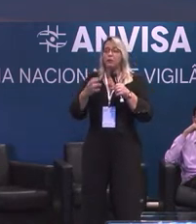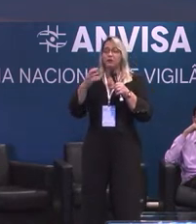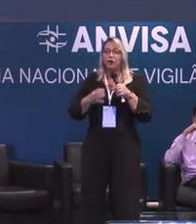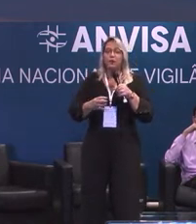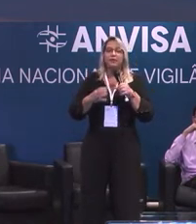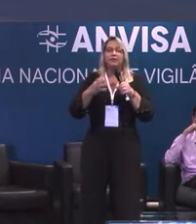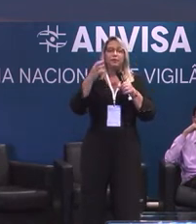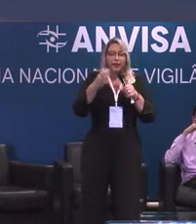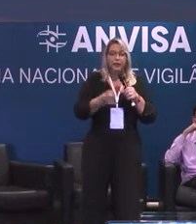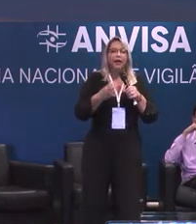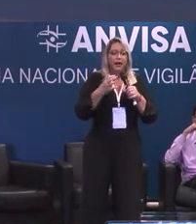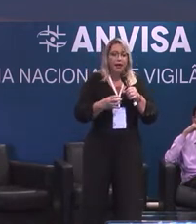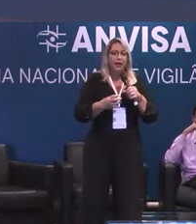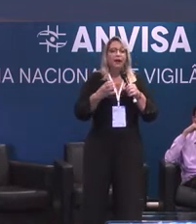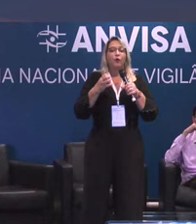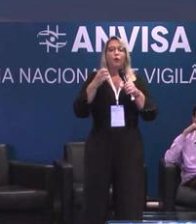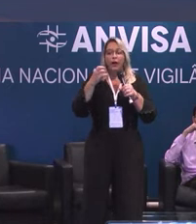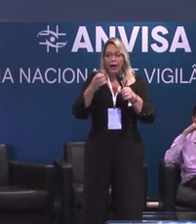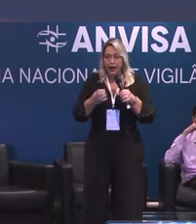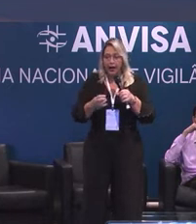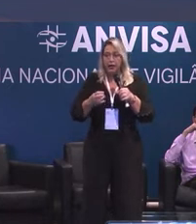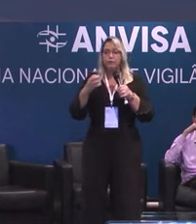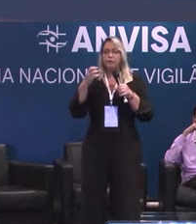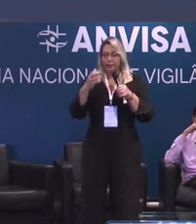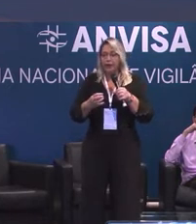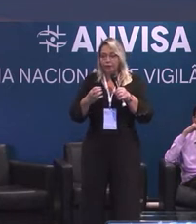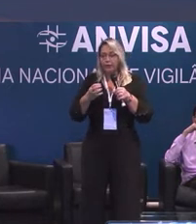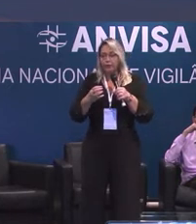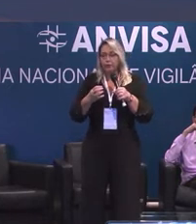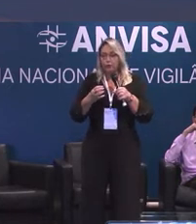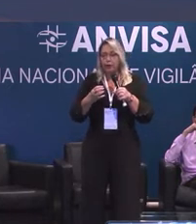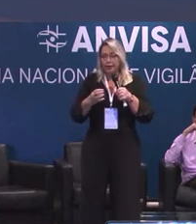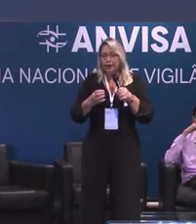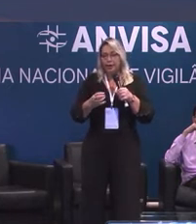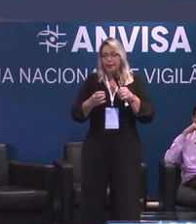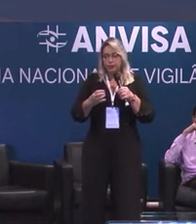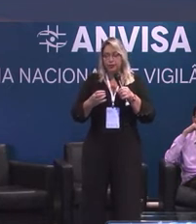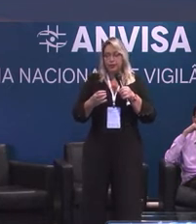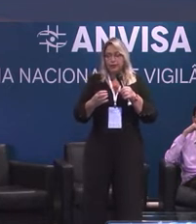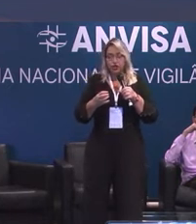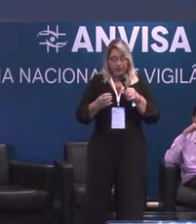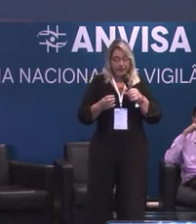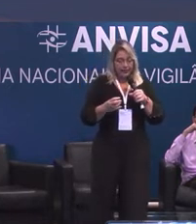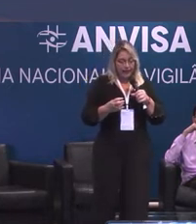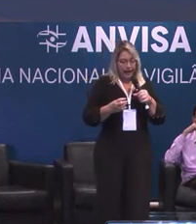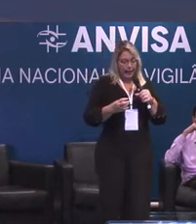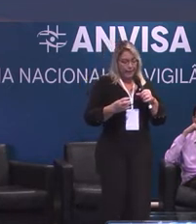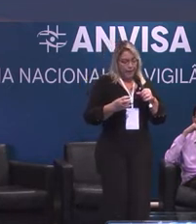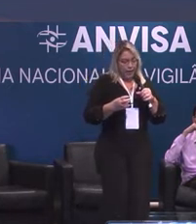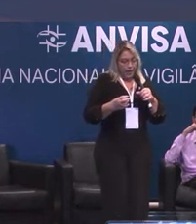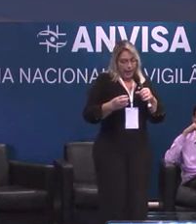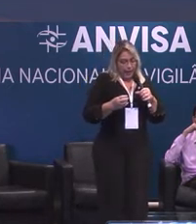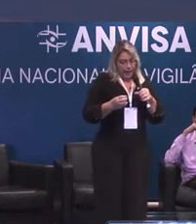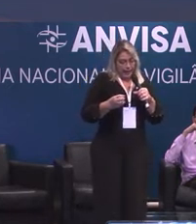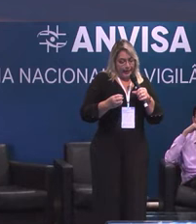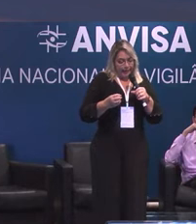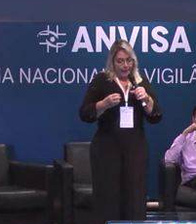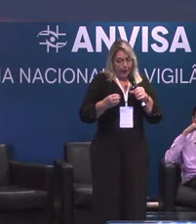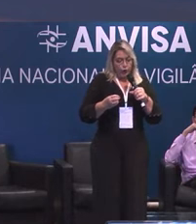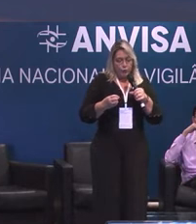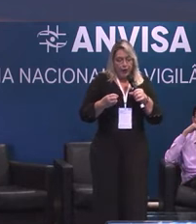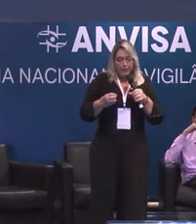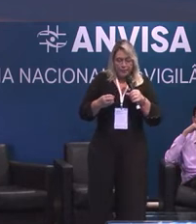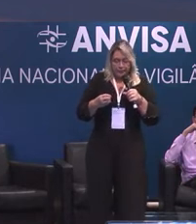de informação ainda é um gargalo para a ação de vigilância sanitária.